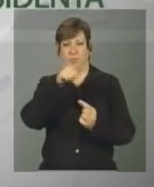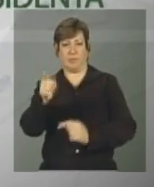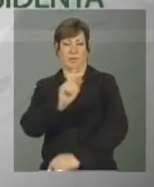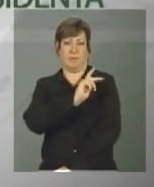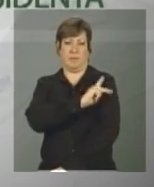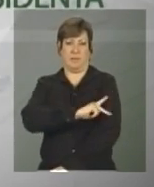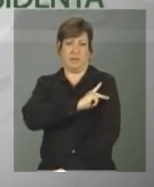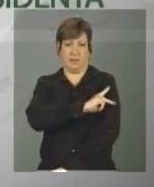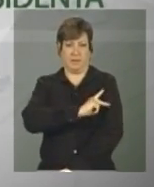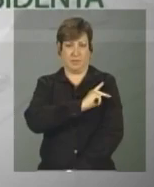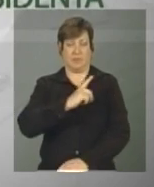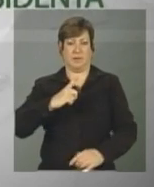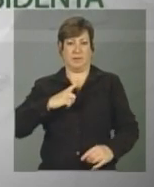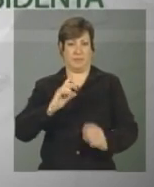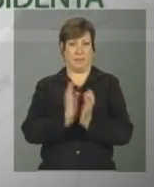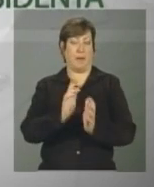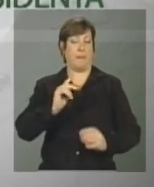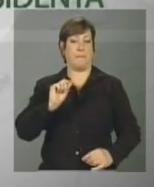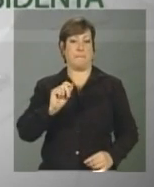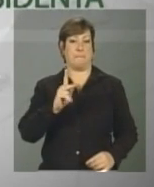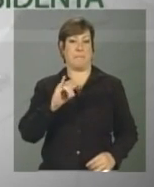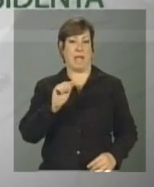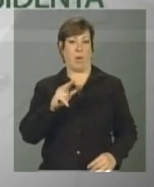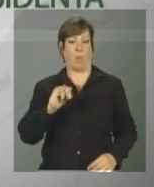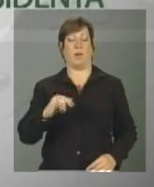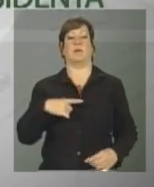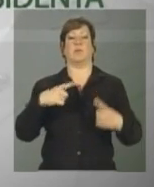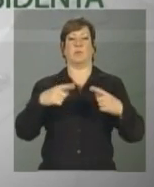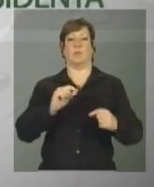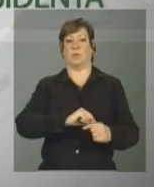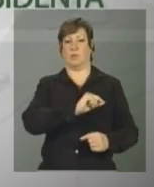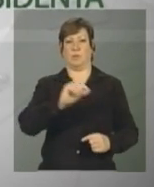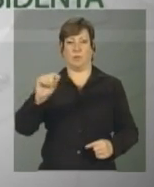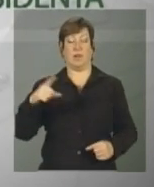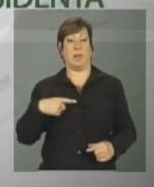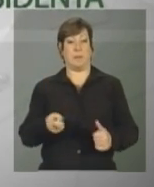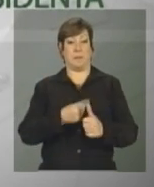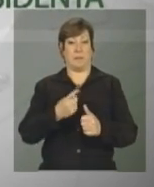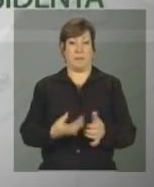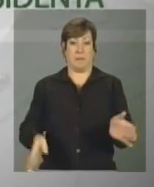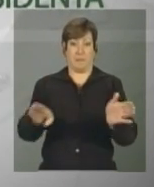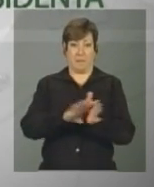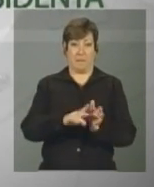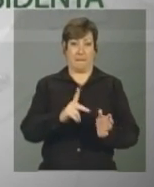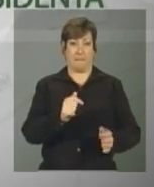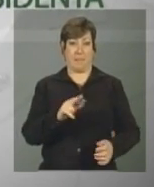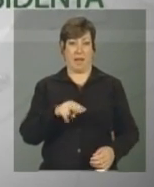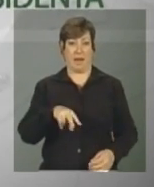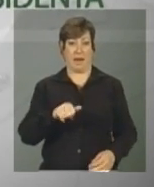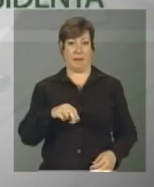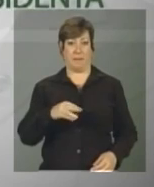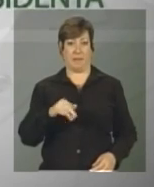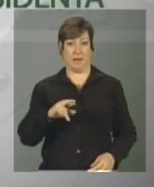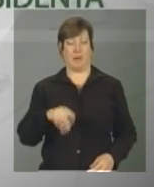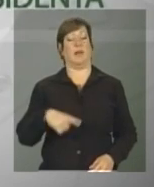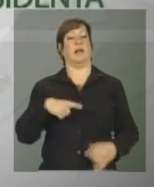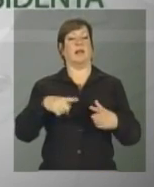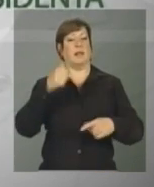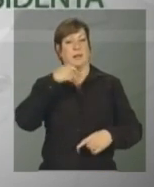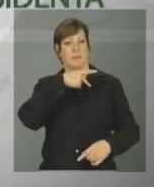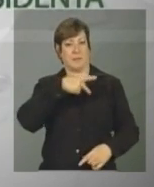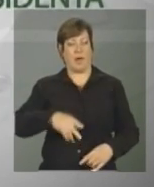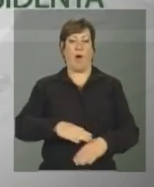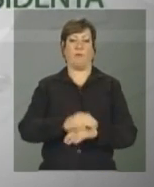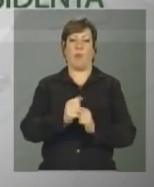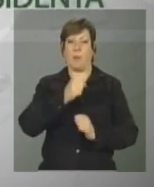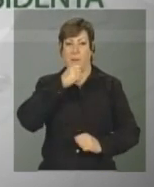no município de Eliseu Martins. A primeira parada foi no lote TS1, em Parnamirim, Pernambuco, onde a presidenta conversou